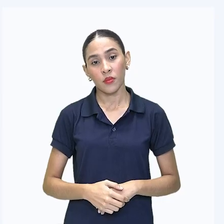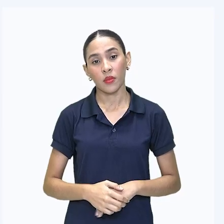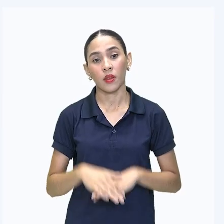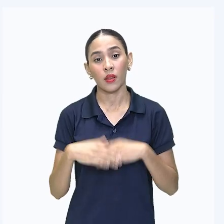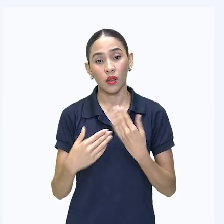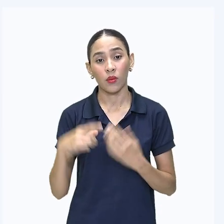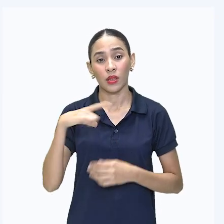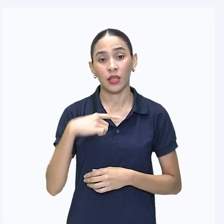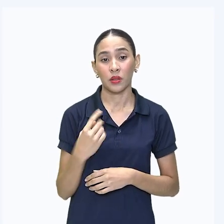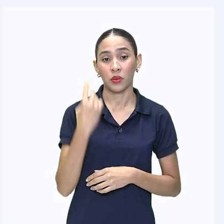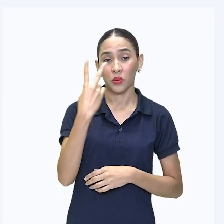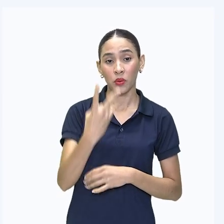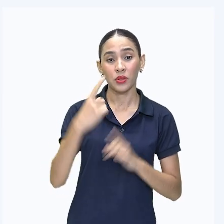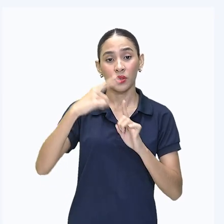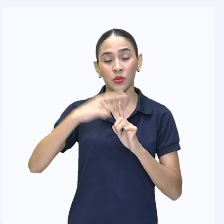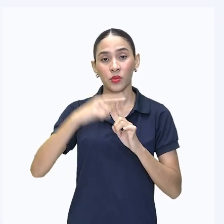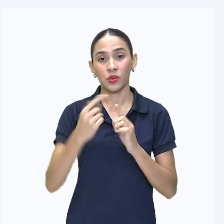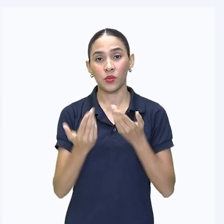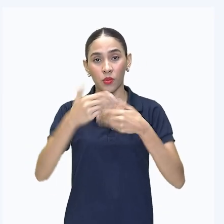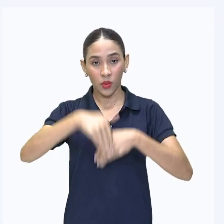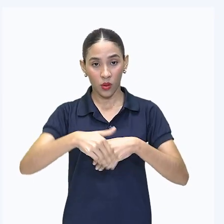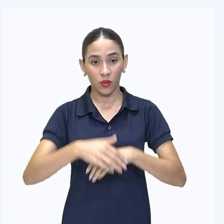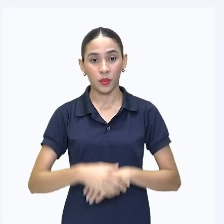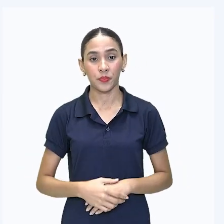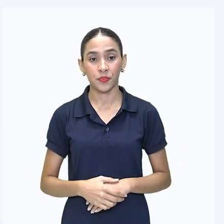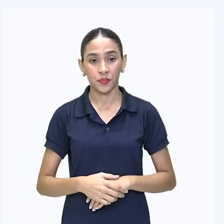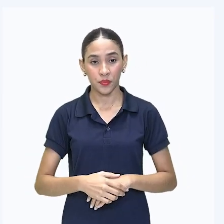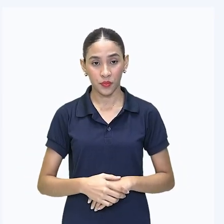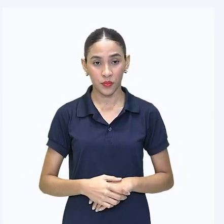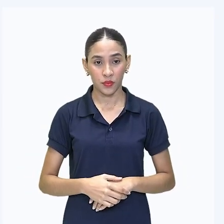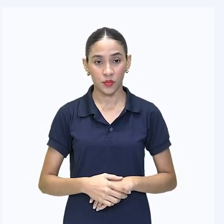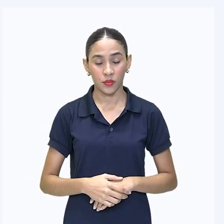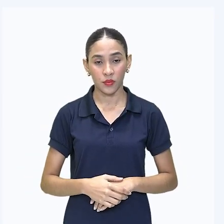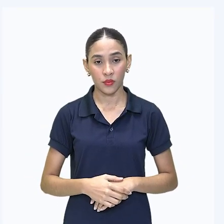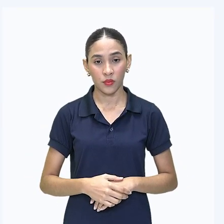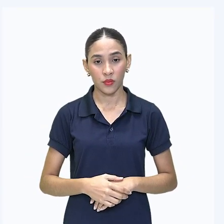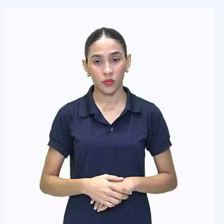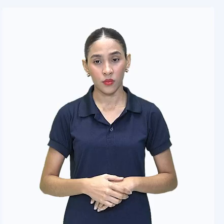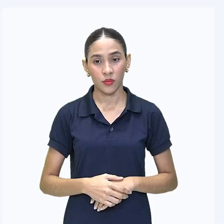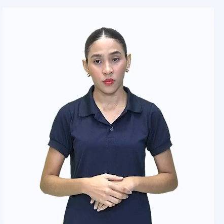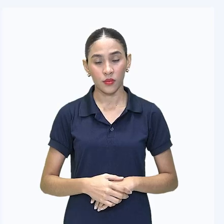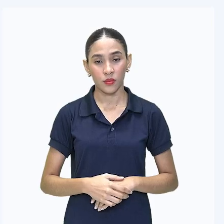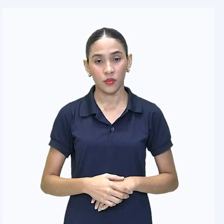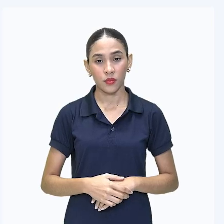CMEAN existem 2 tipos de avaliação, né?